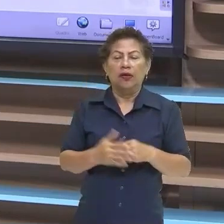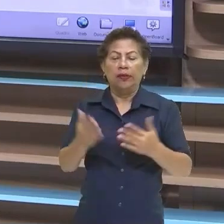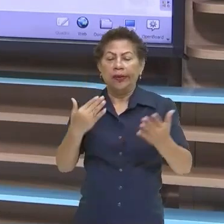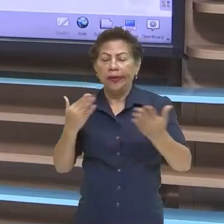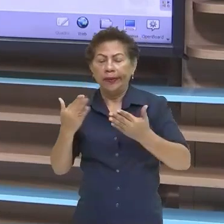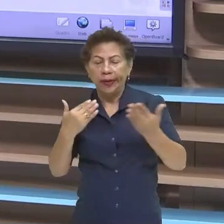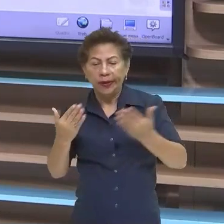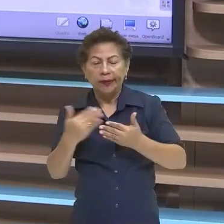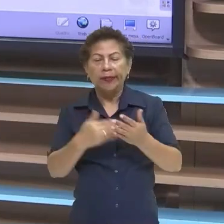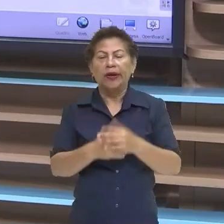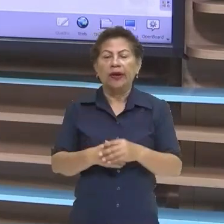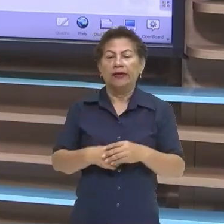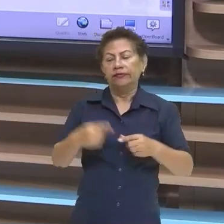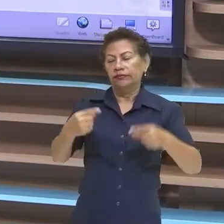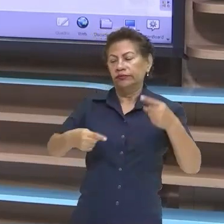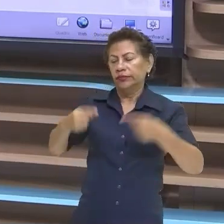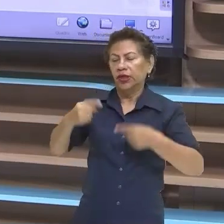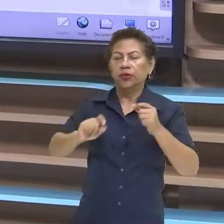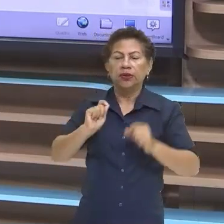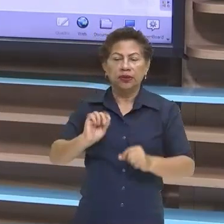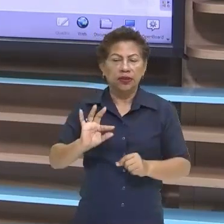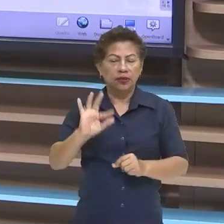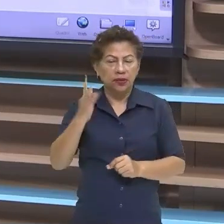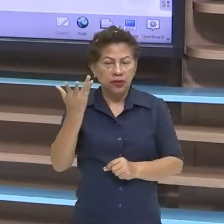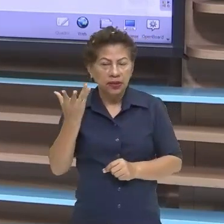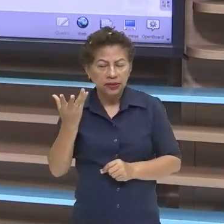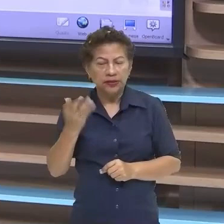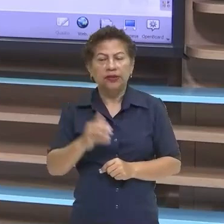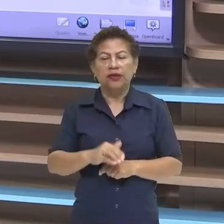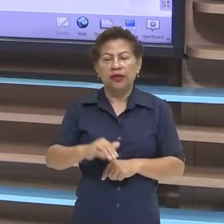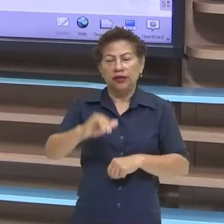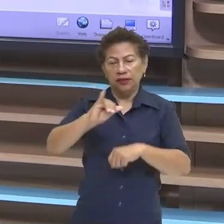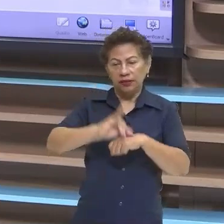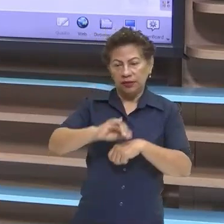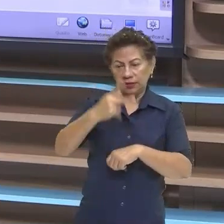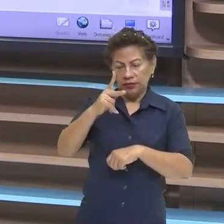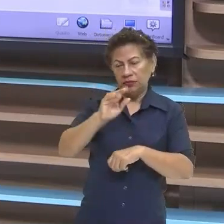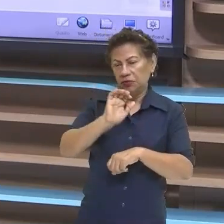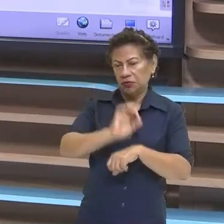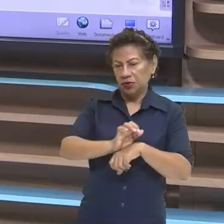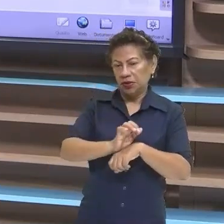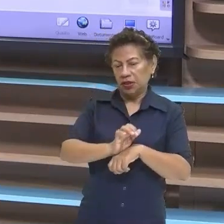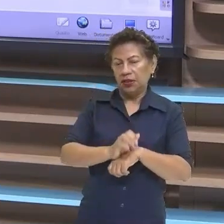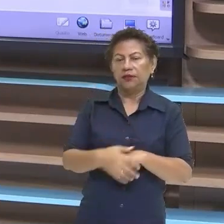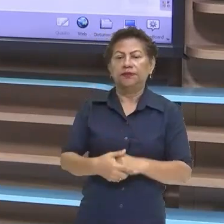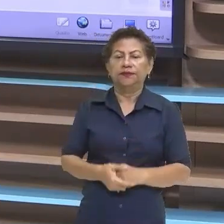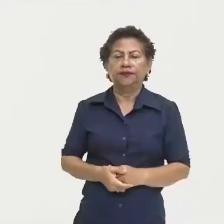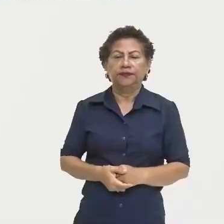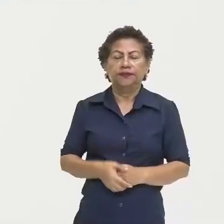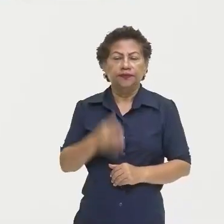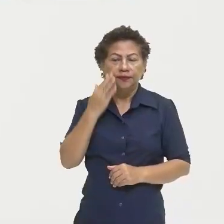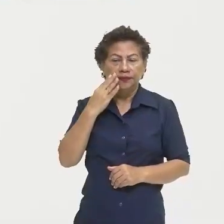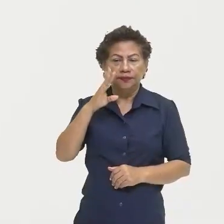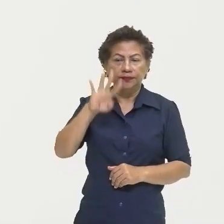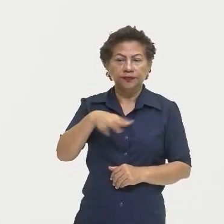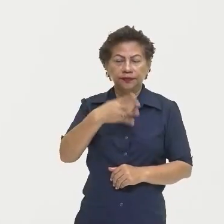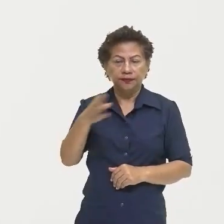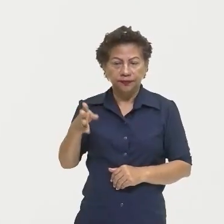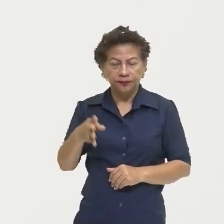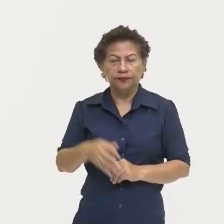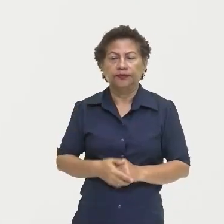da educação ali do seu estado, da sua cidade. Aí temos uma tabelinha para mostrar para vocês com